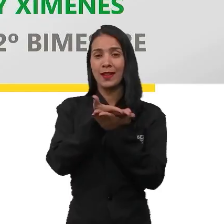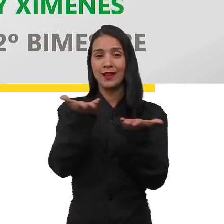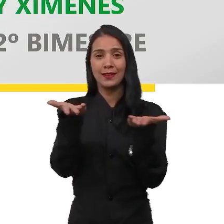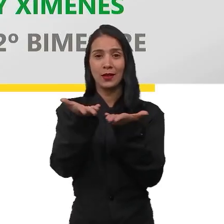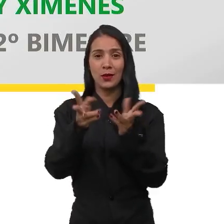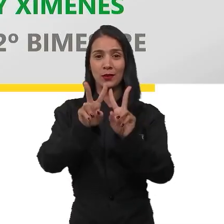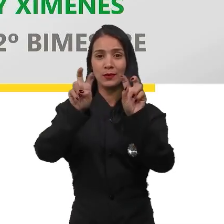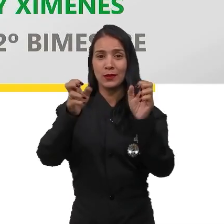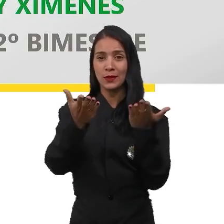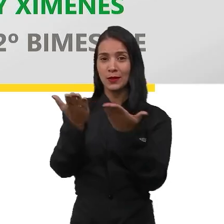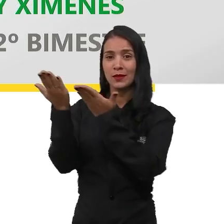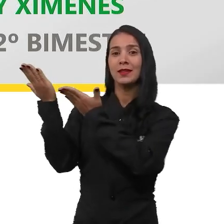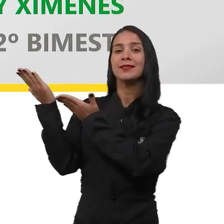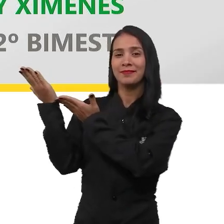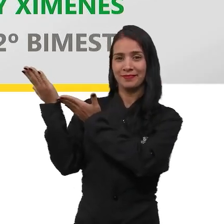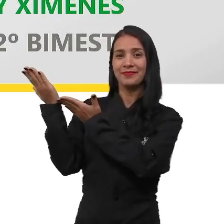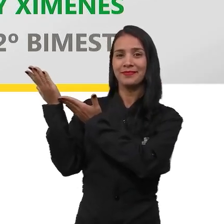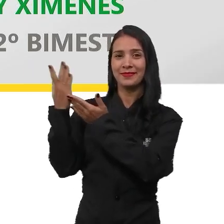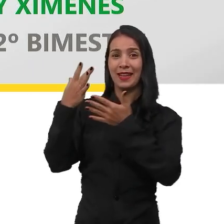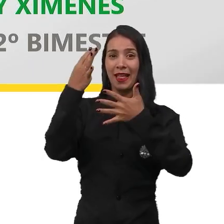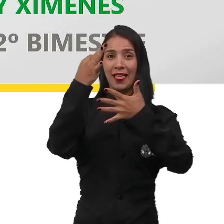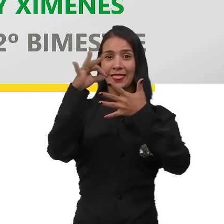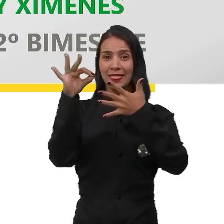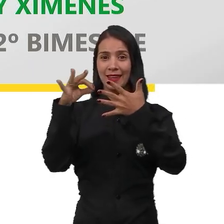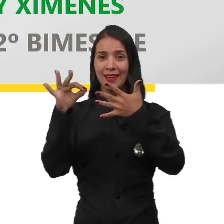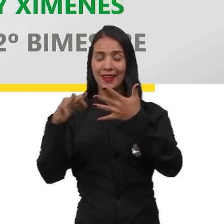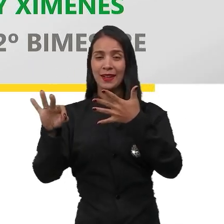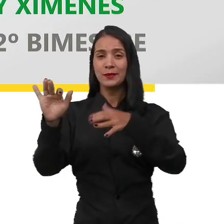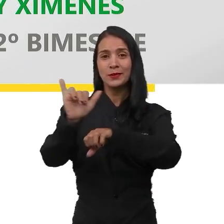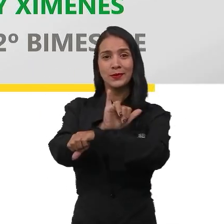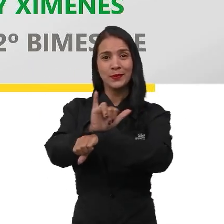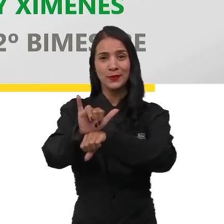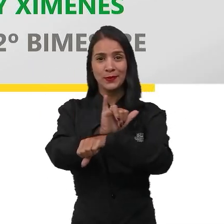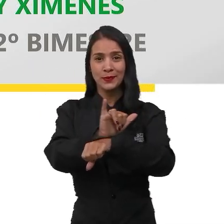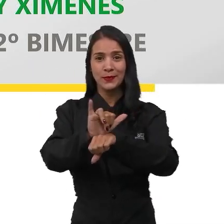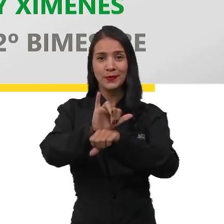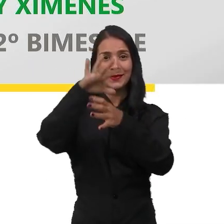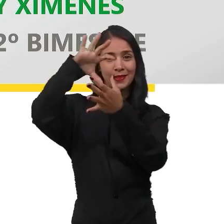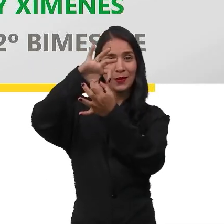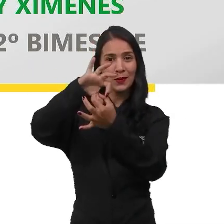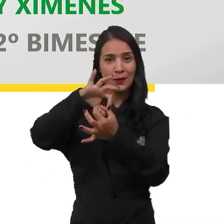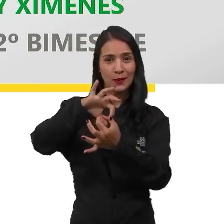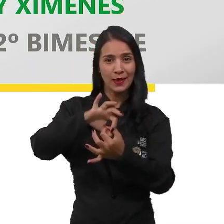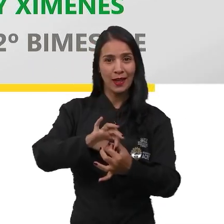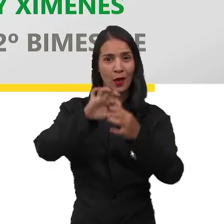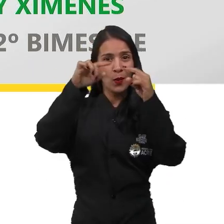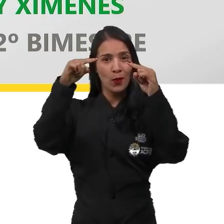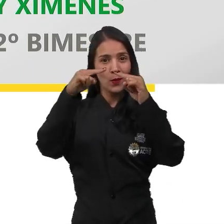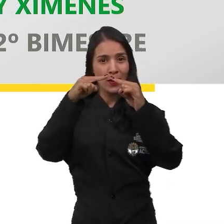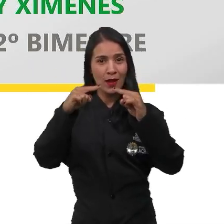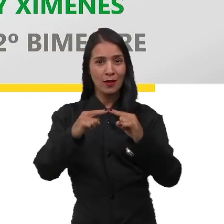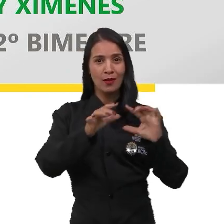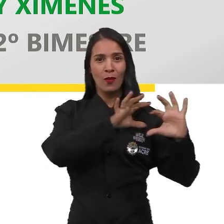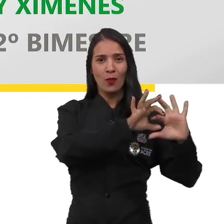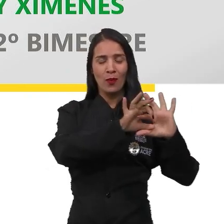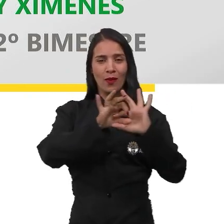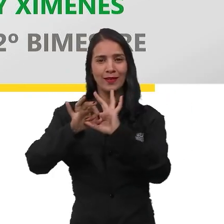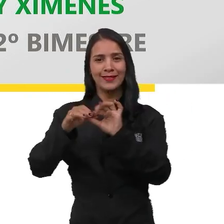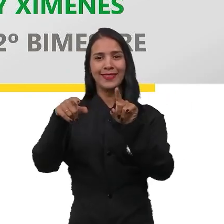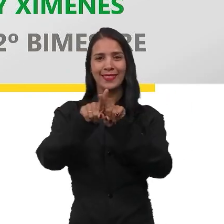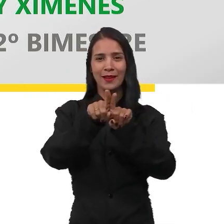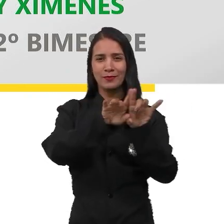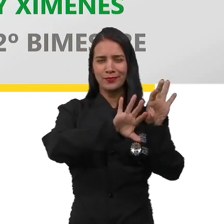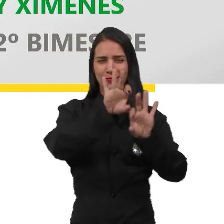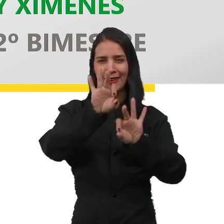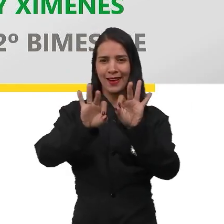sobre elementos e recursos coesivos para coerência, coesão e progressão